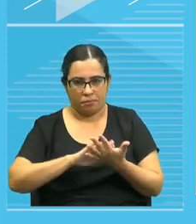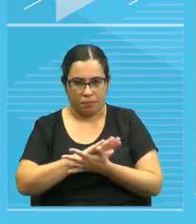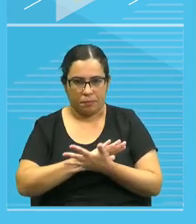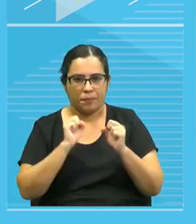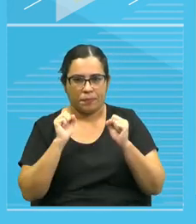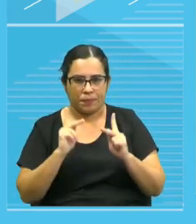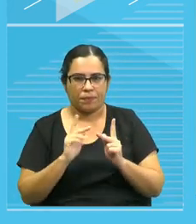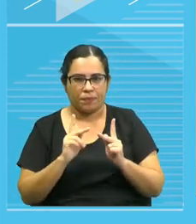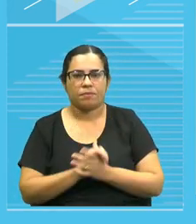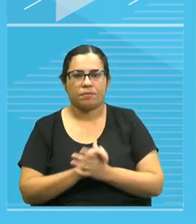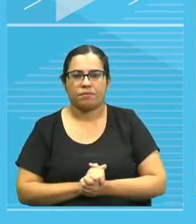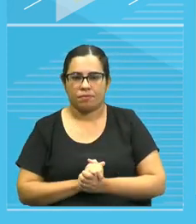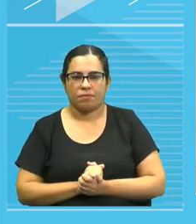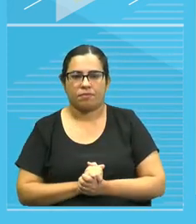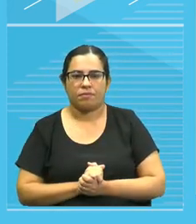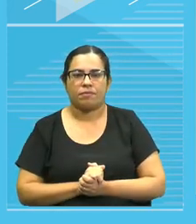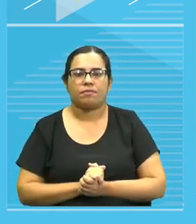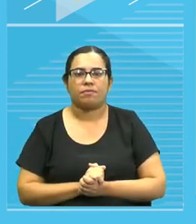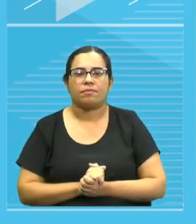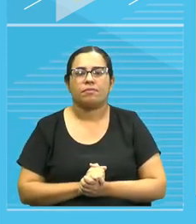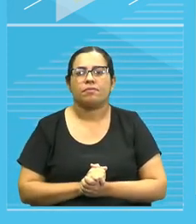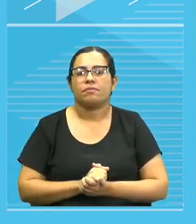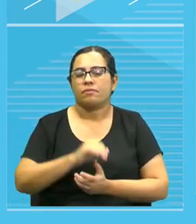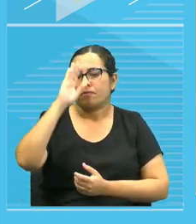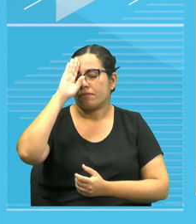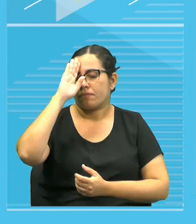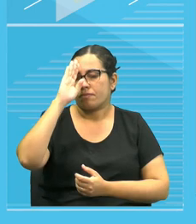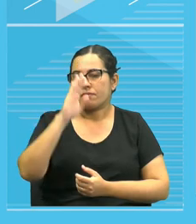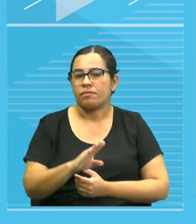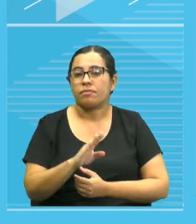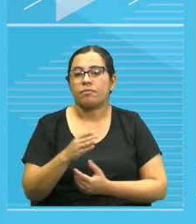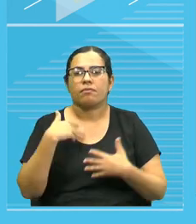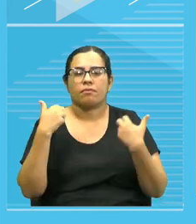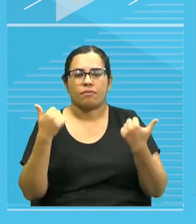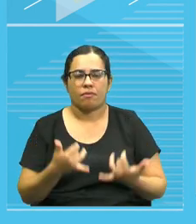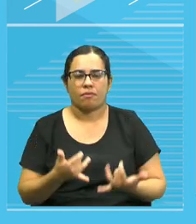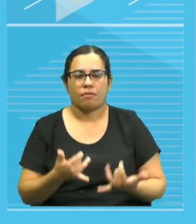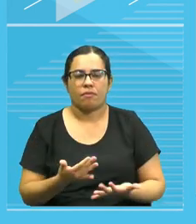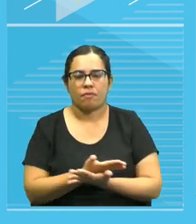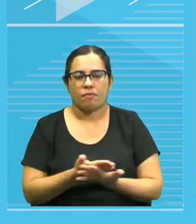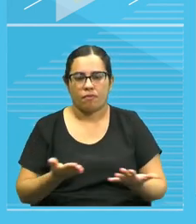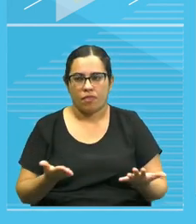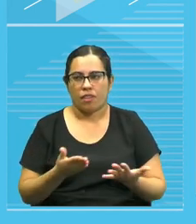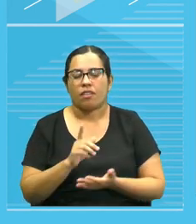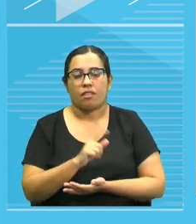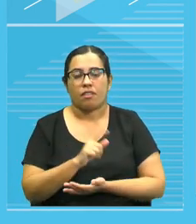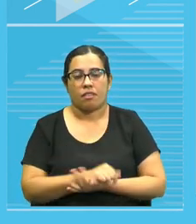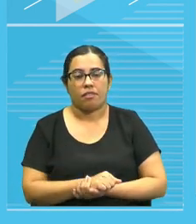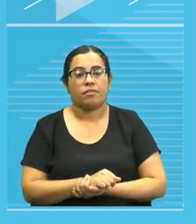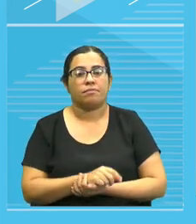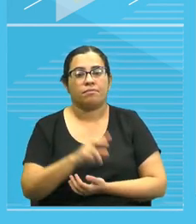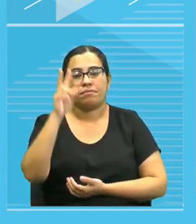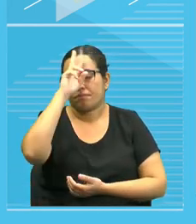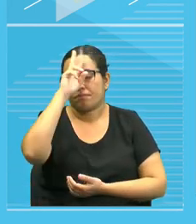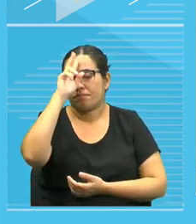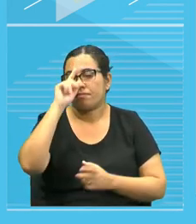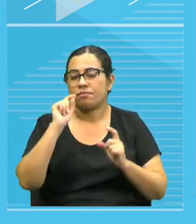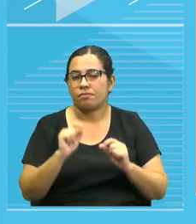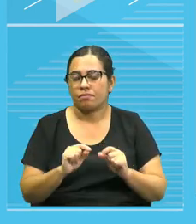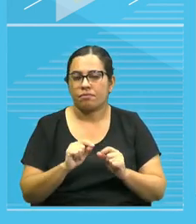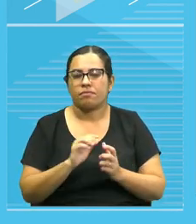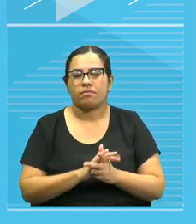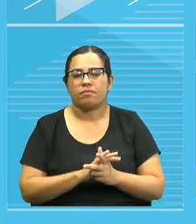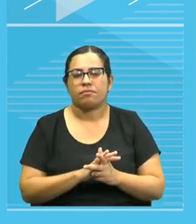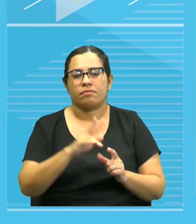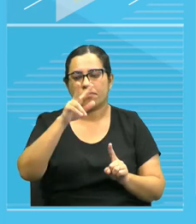pessoal primeira coisa que eu quero passar para vocês hoje é relembrar o que é entalpia